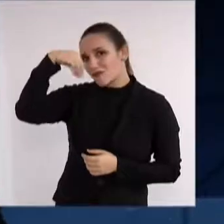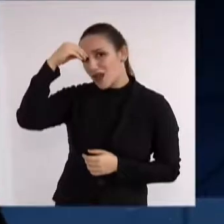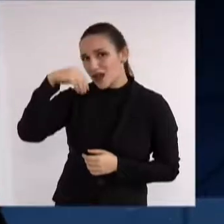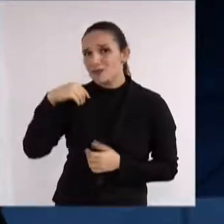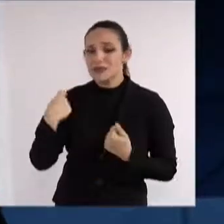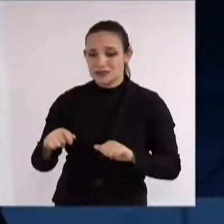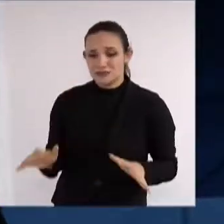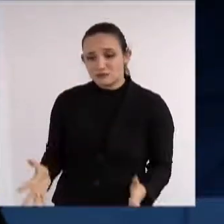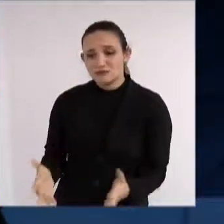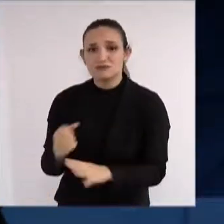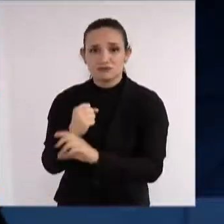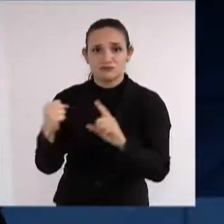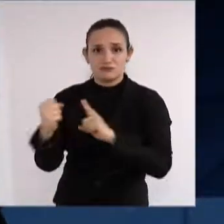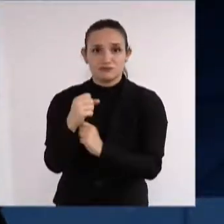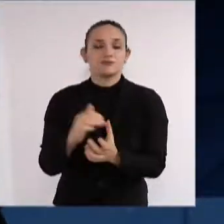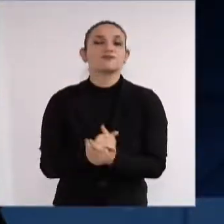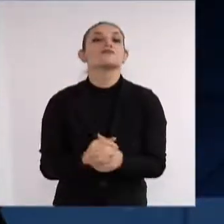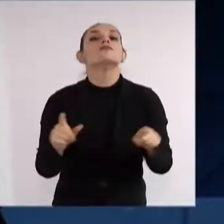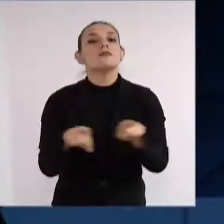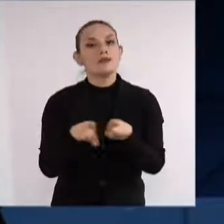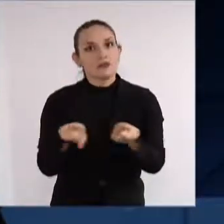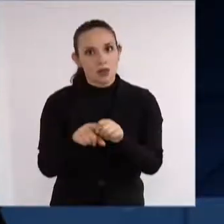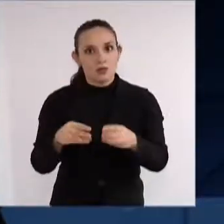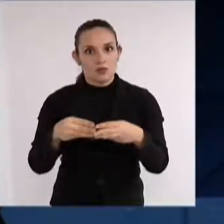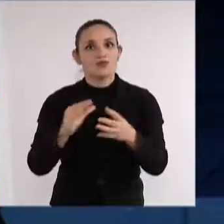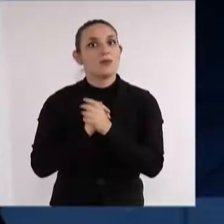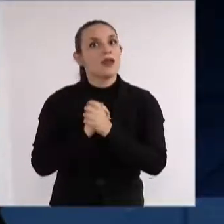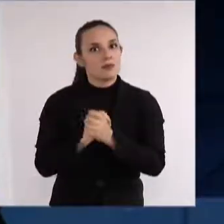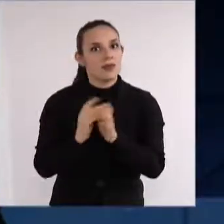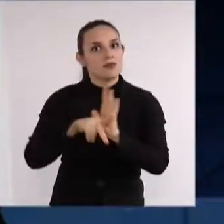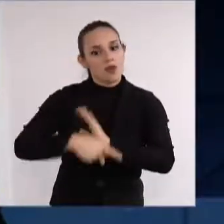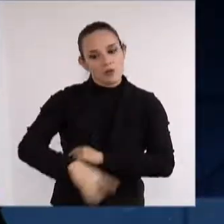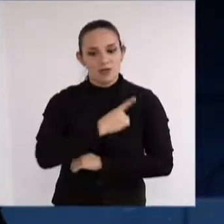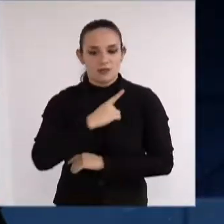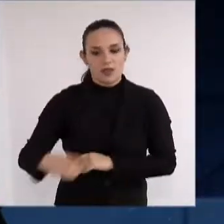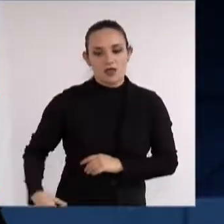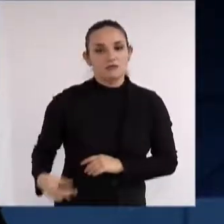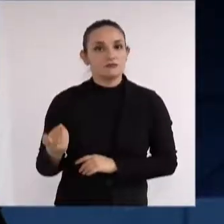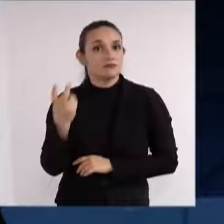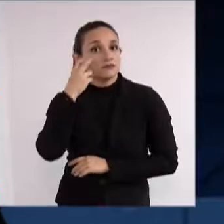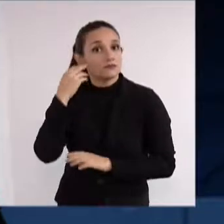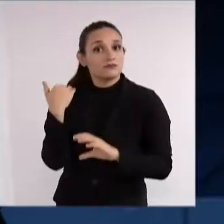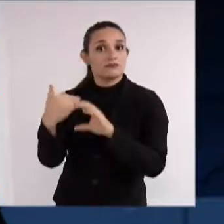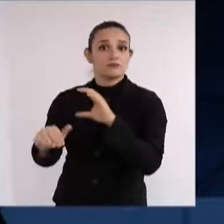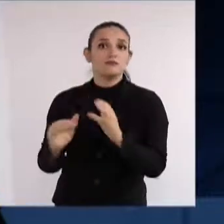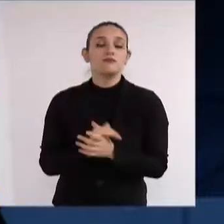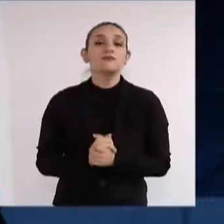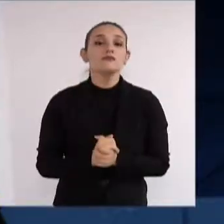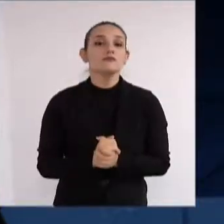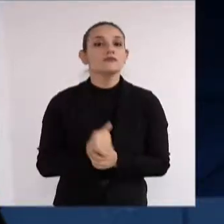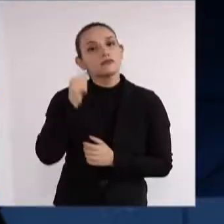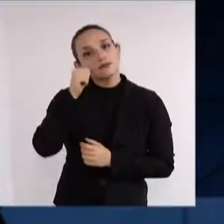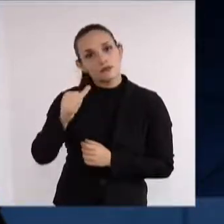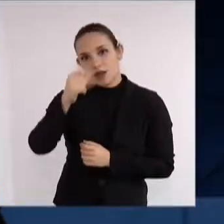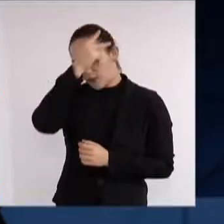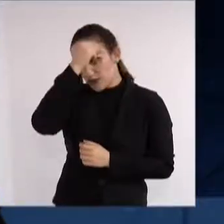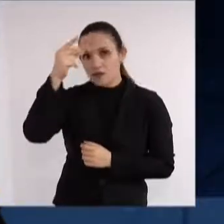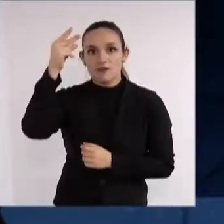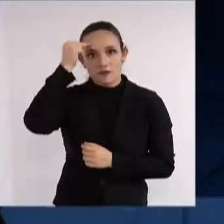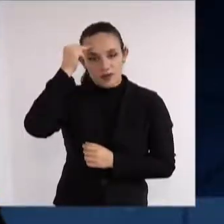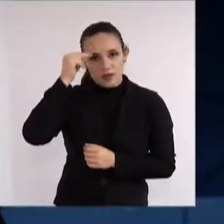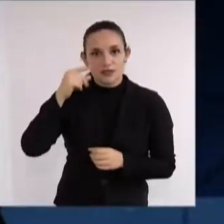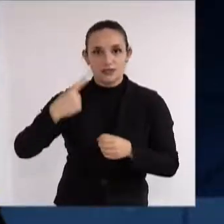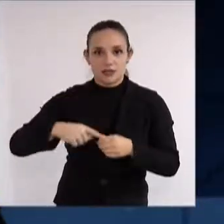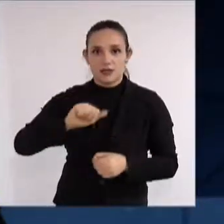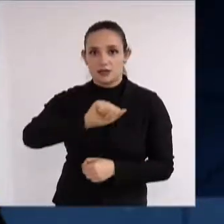social. Requerimento de moção de congratulação, de autoria do deputado Márcio Fernandes, endereçado à prefeita municipal de Antônio